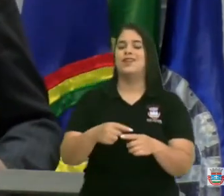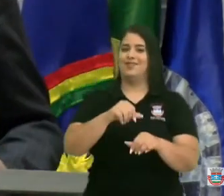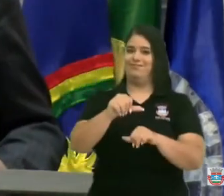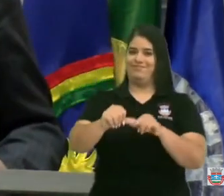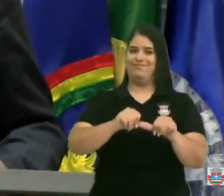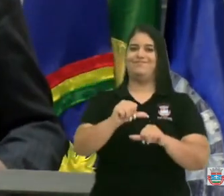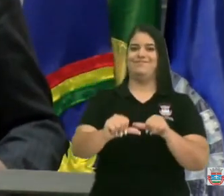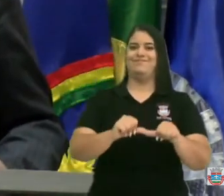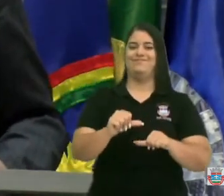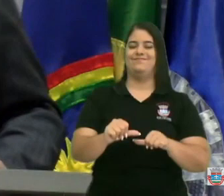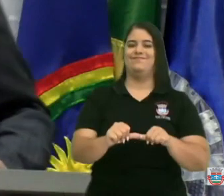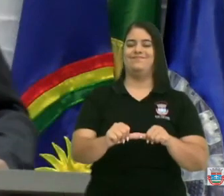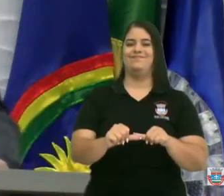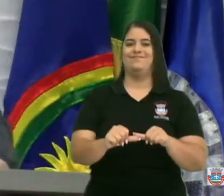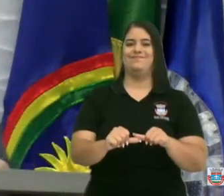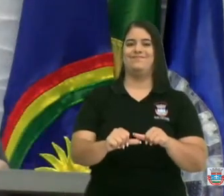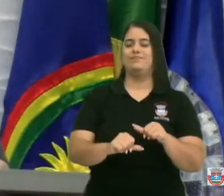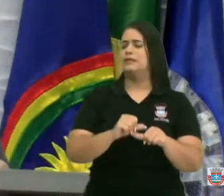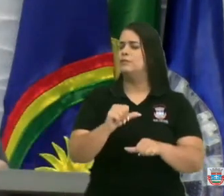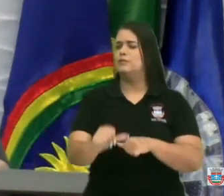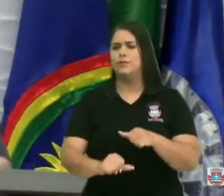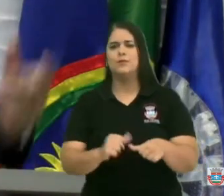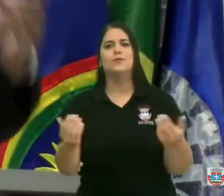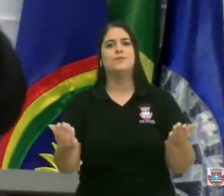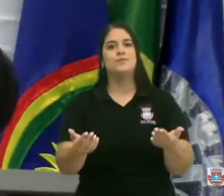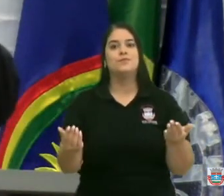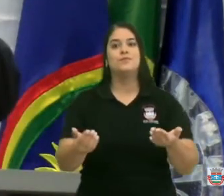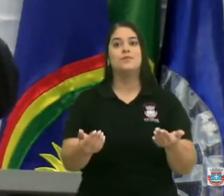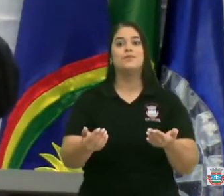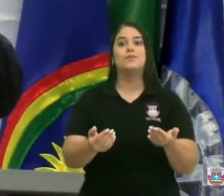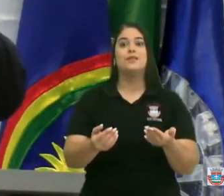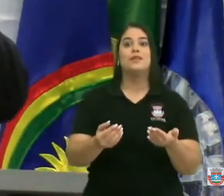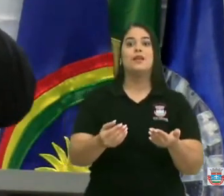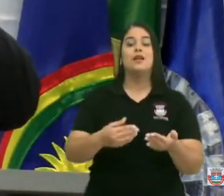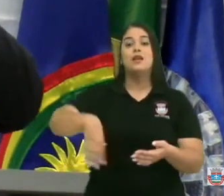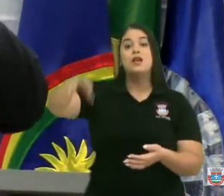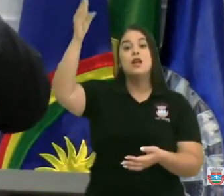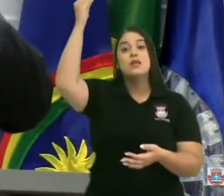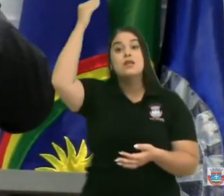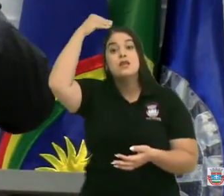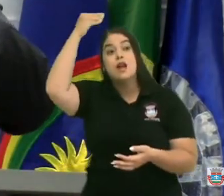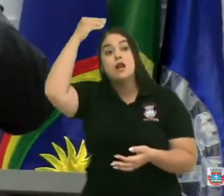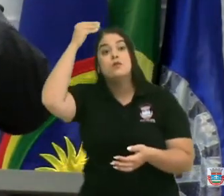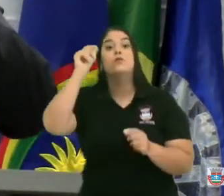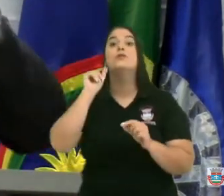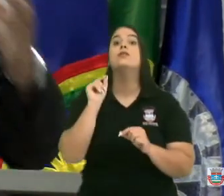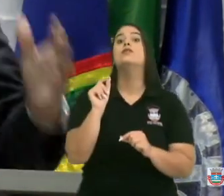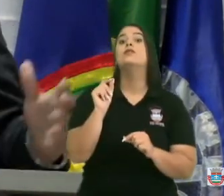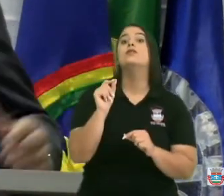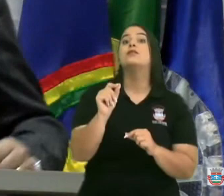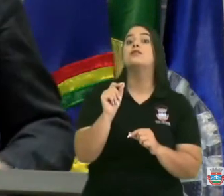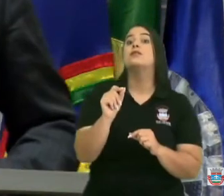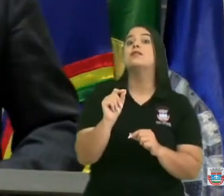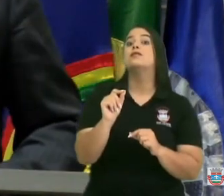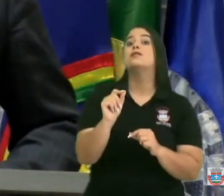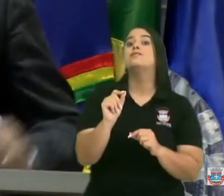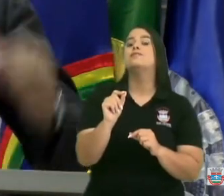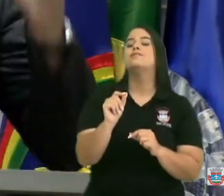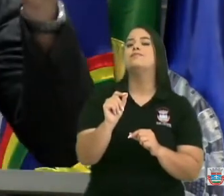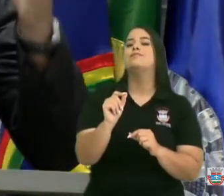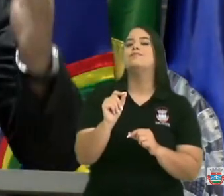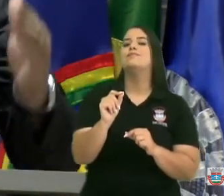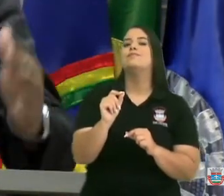mudaram. As coisas mudaram. E a culpa de quem é? Podia estar todo mundo já recebendo seu salário,